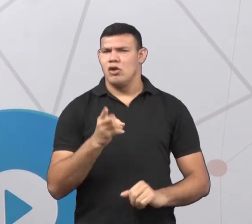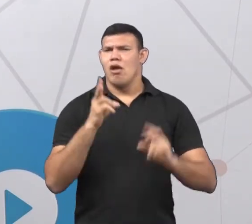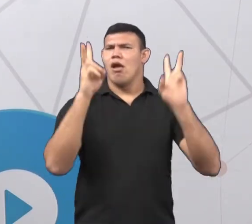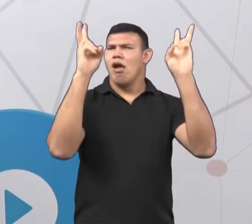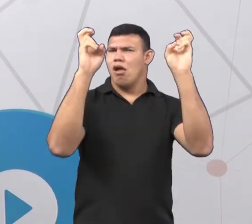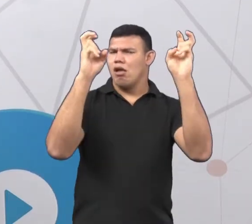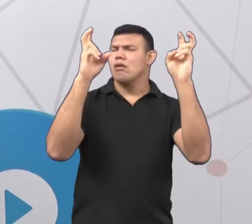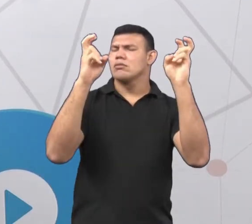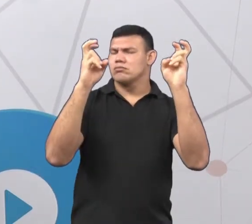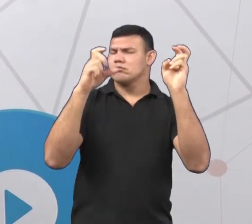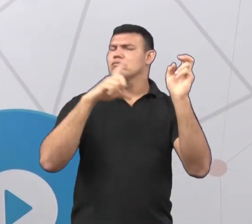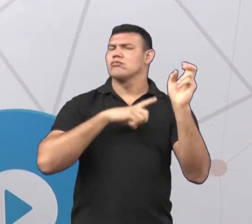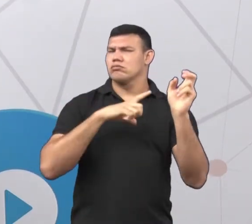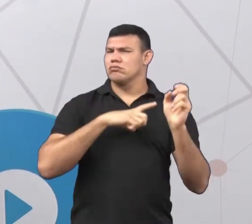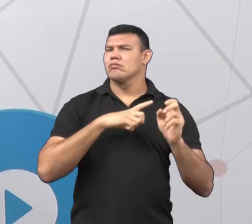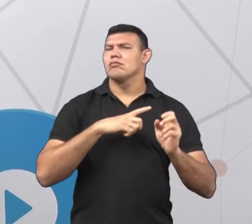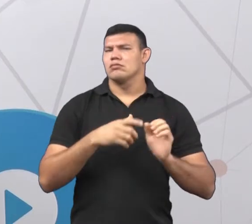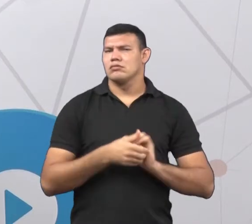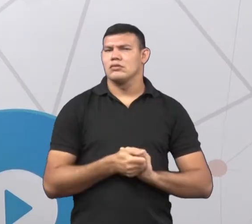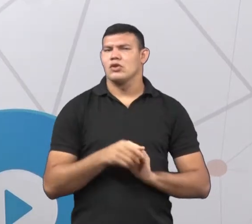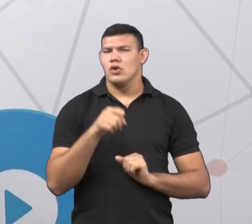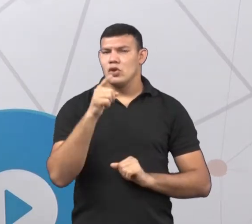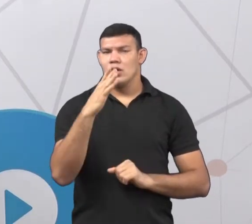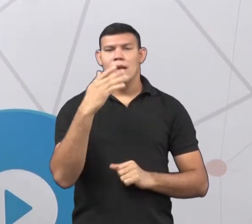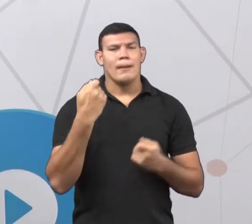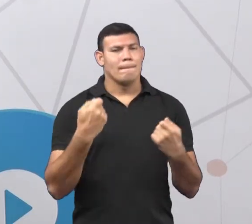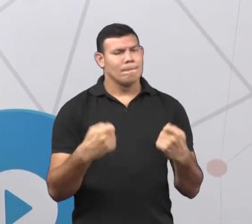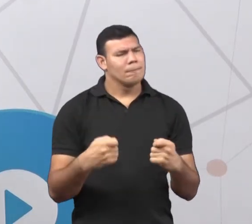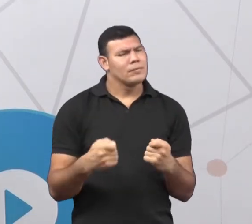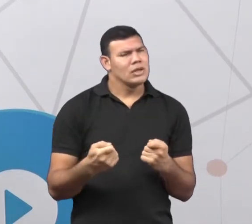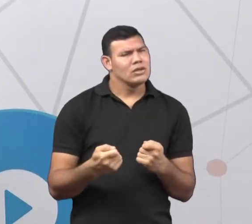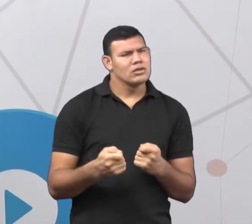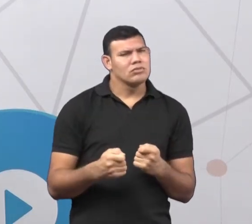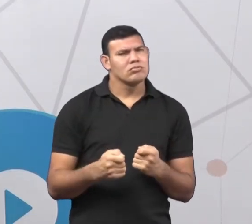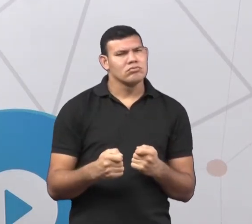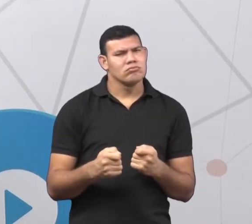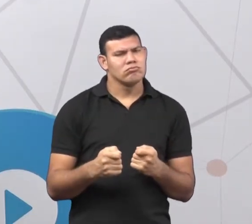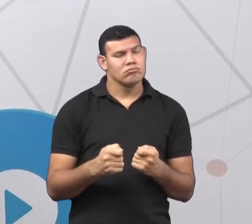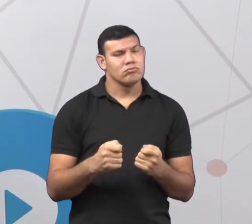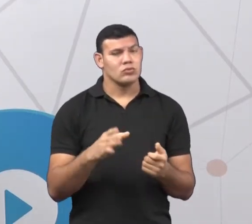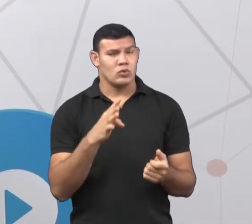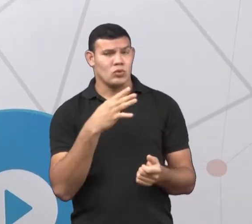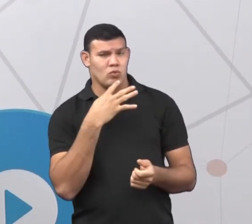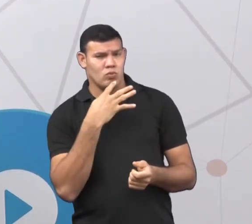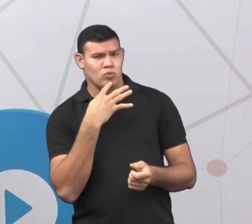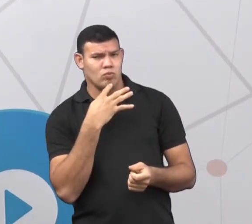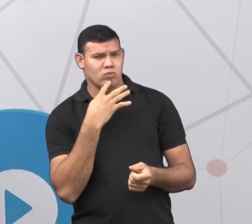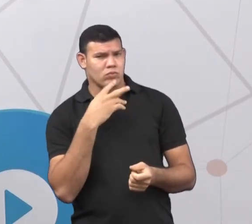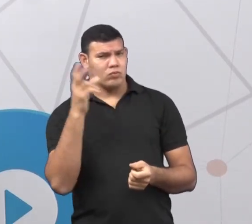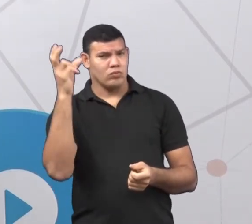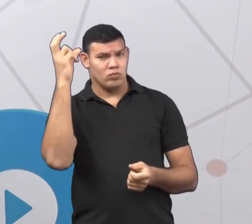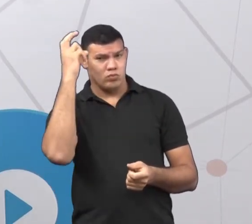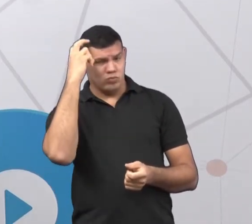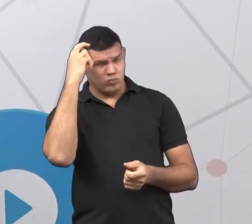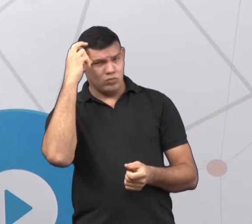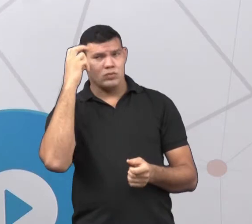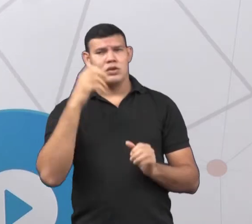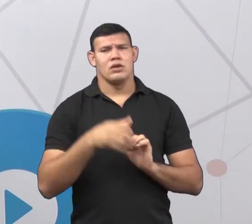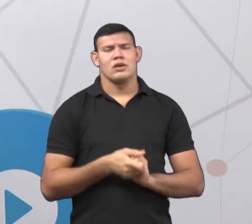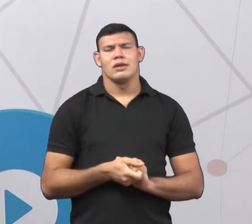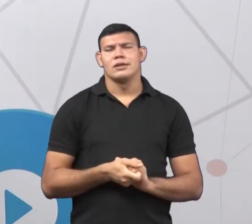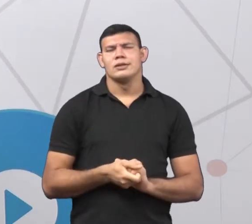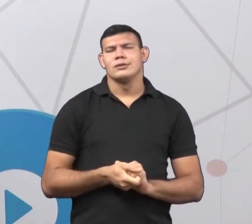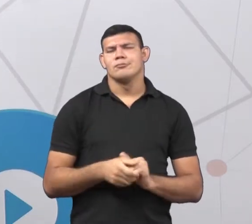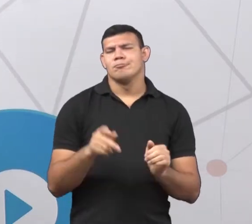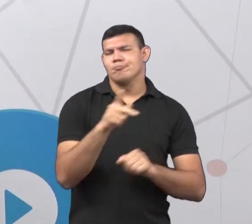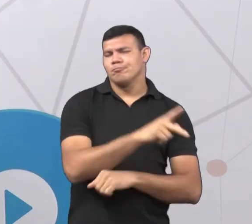tema atrás dessas perguntas. Vocês só precisam saber um pouco sobre esse tema. Olha lá. Então, quando o professor